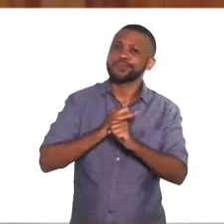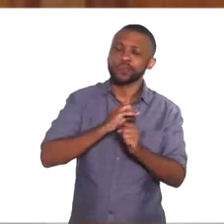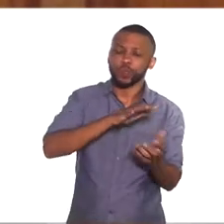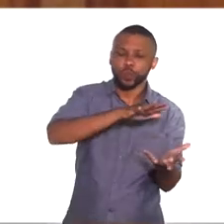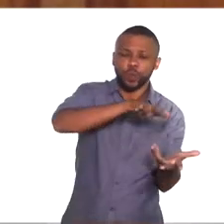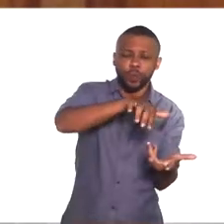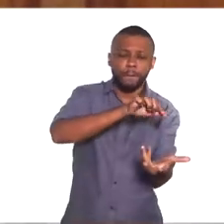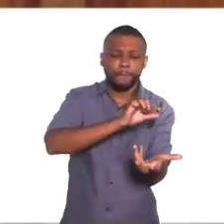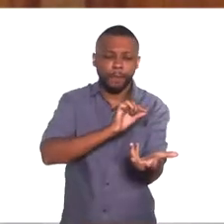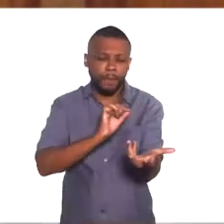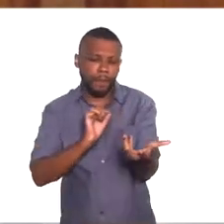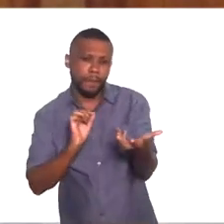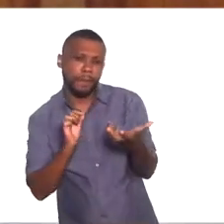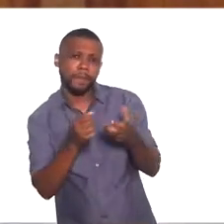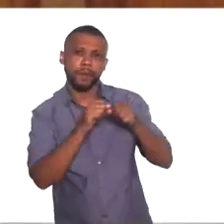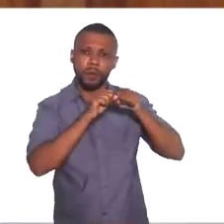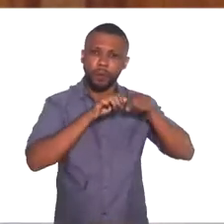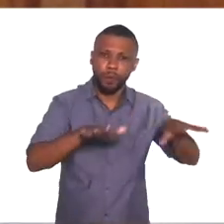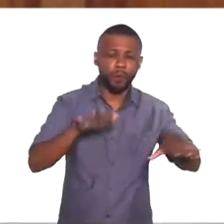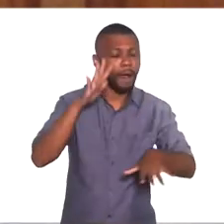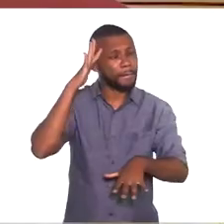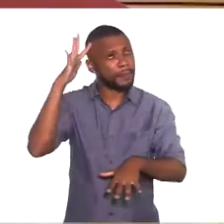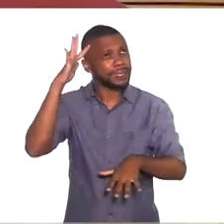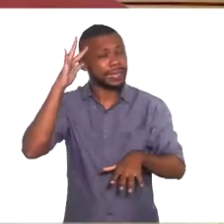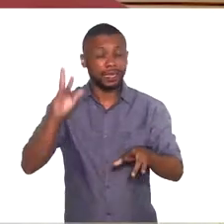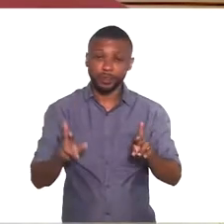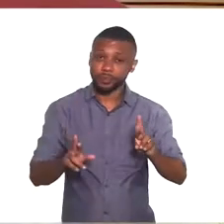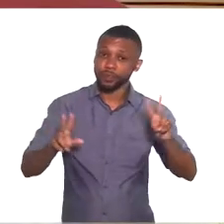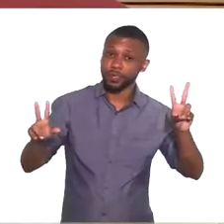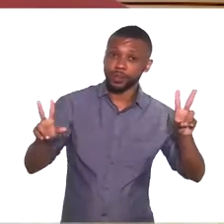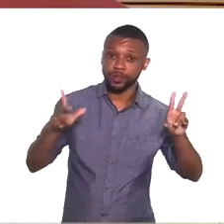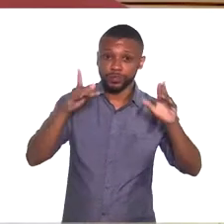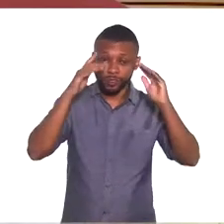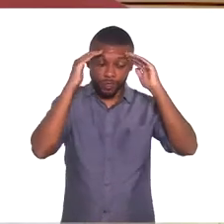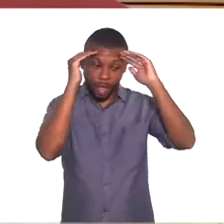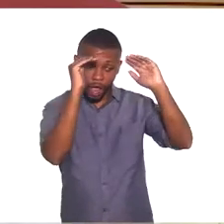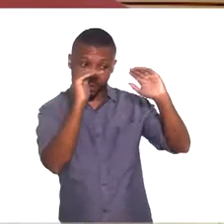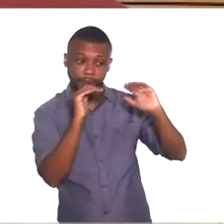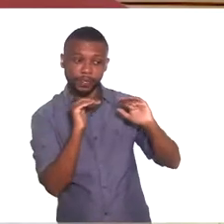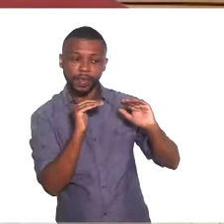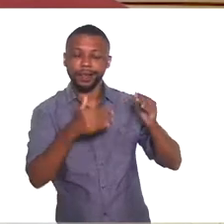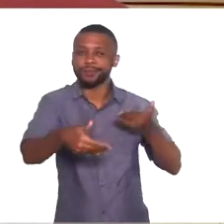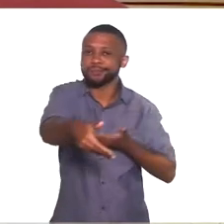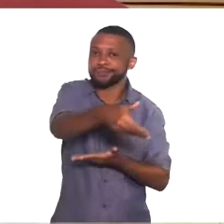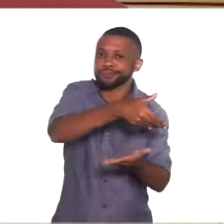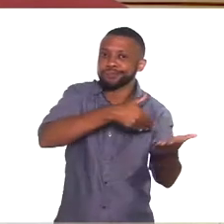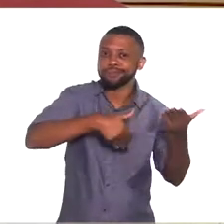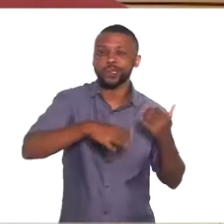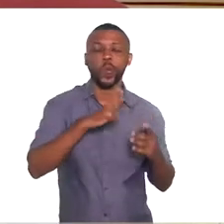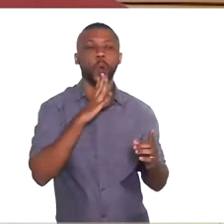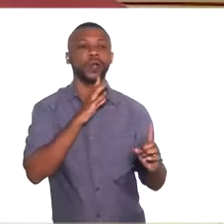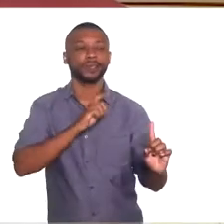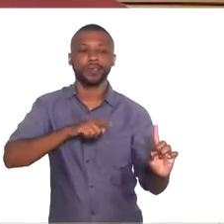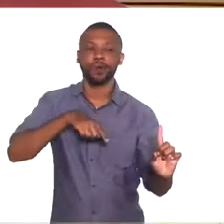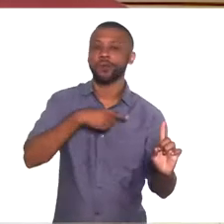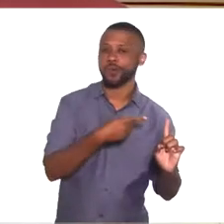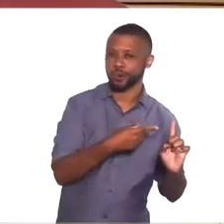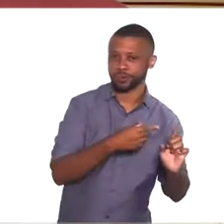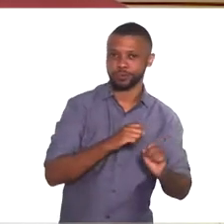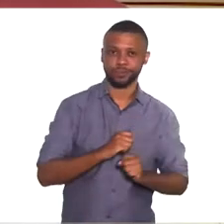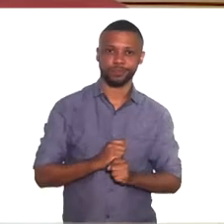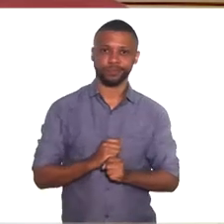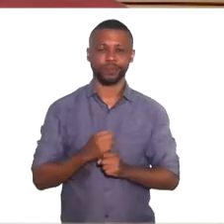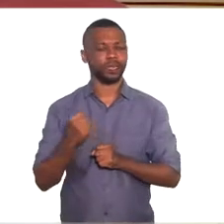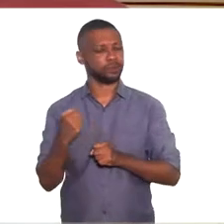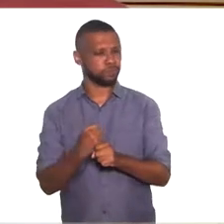internet em xeque no mundo inteiro a pensar diferente né a respeitar o outro EA conhecer o outro